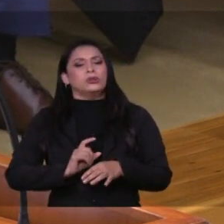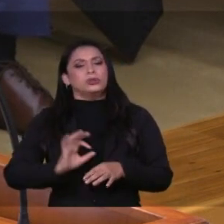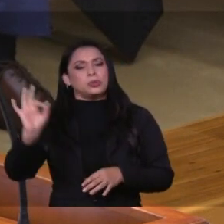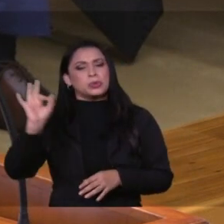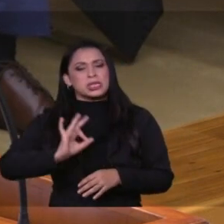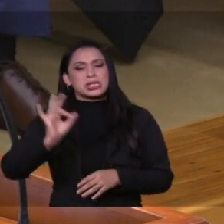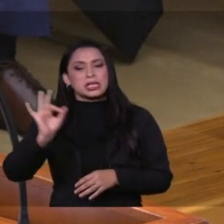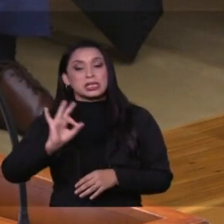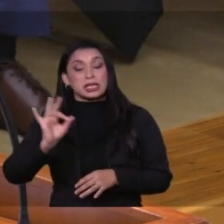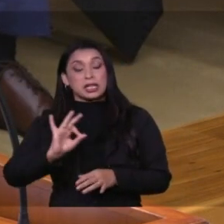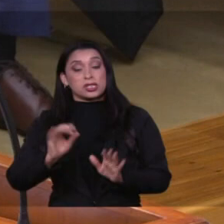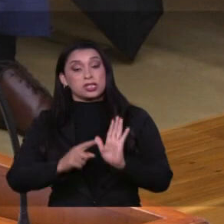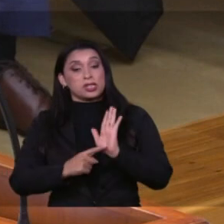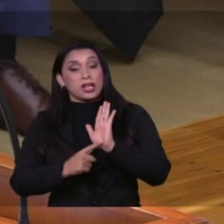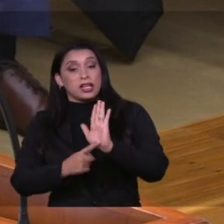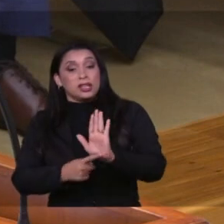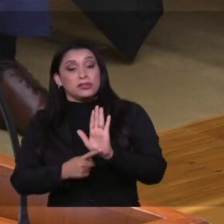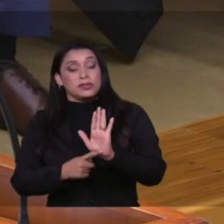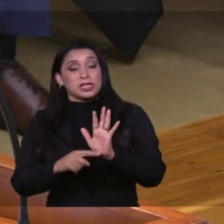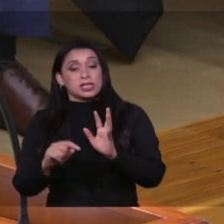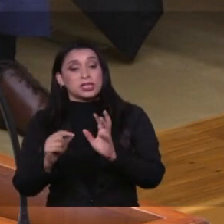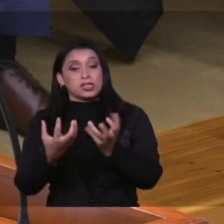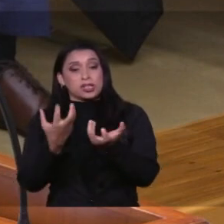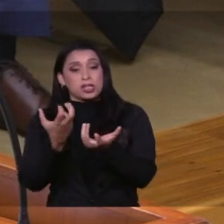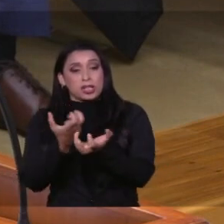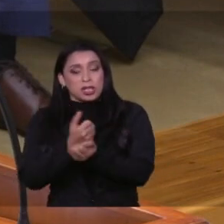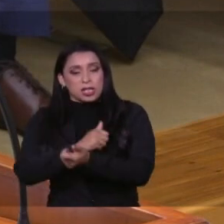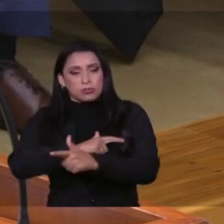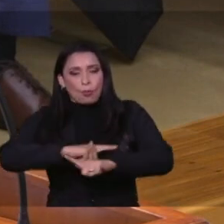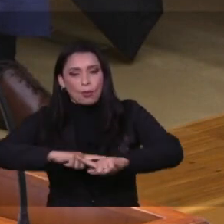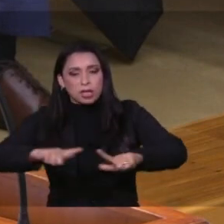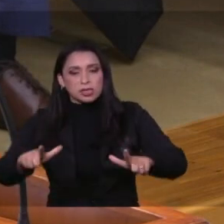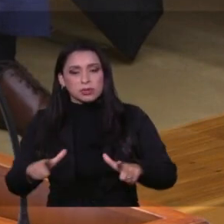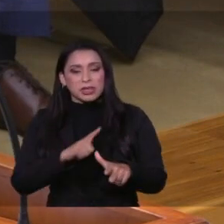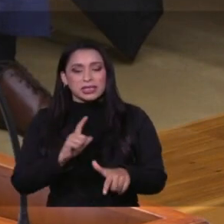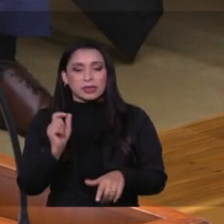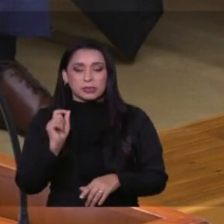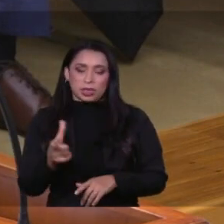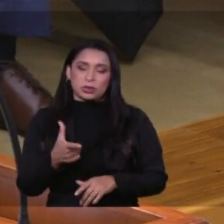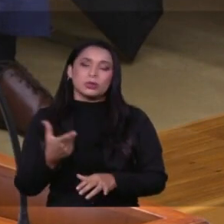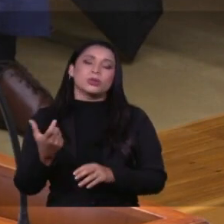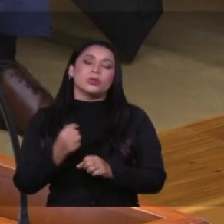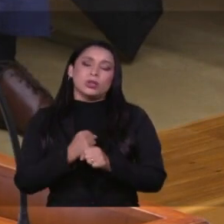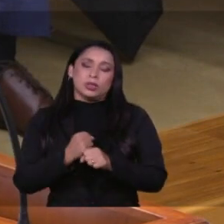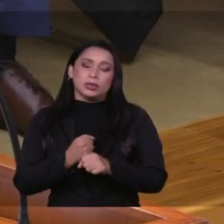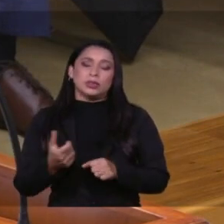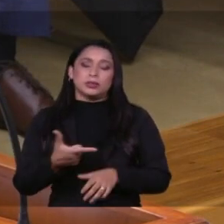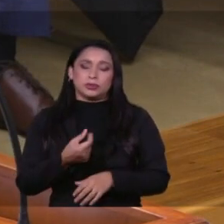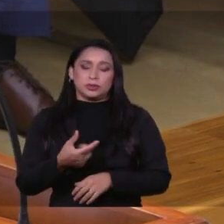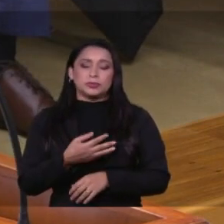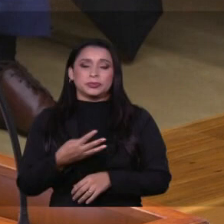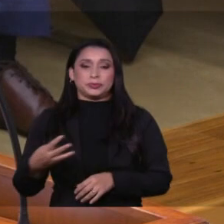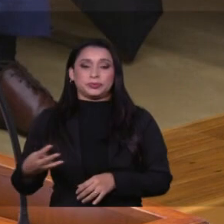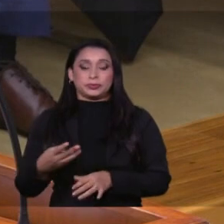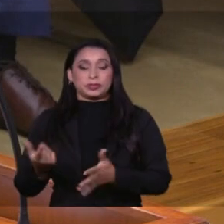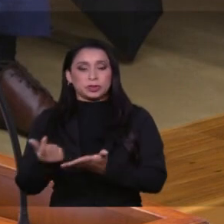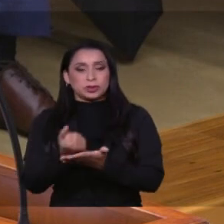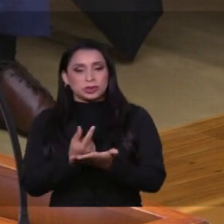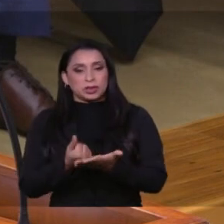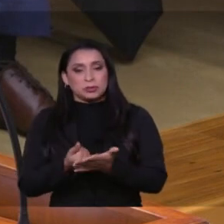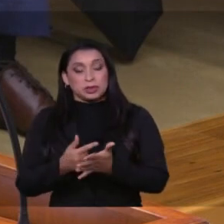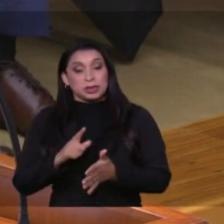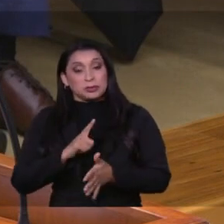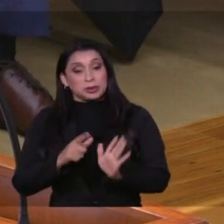de desmatamento com a intensificação das ações de fiscalização ambiental no ano em curso. Sob o aspecto orçamentário, também são visíveis